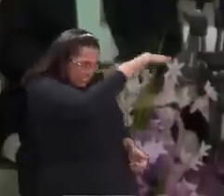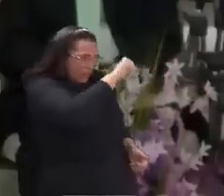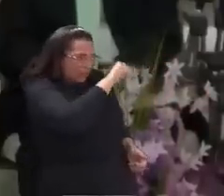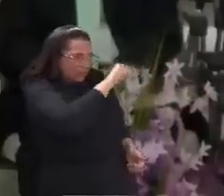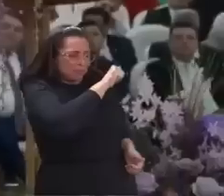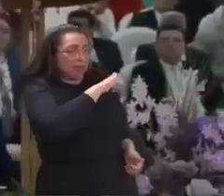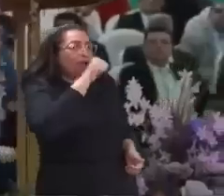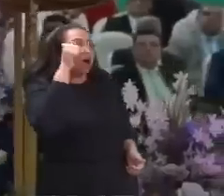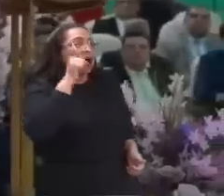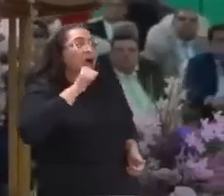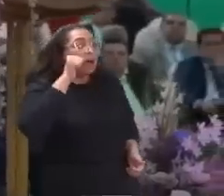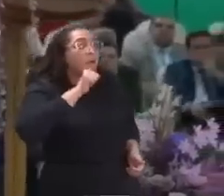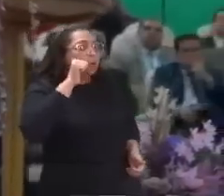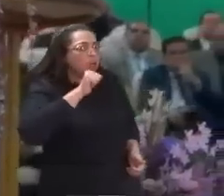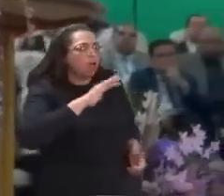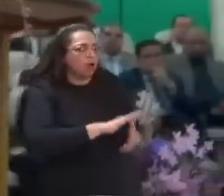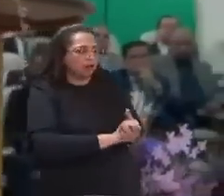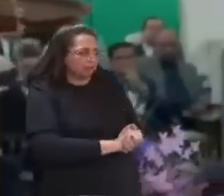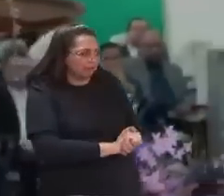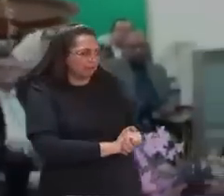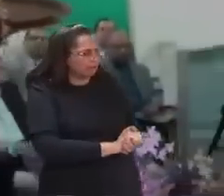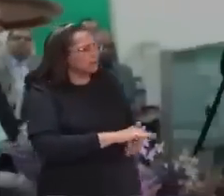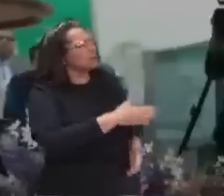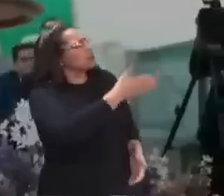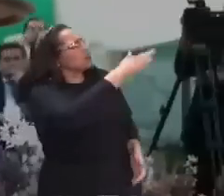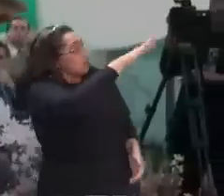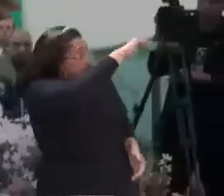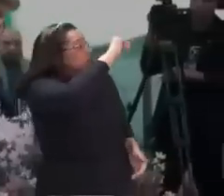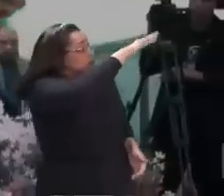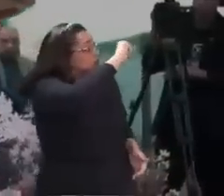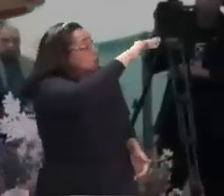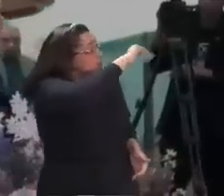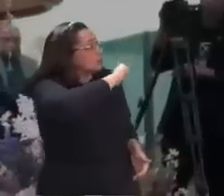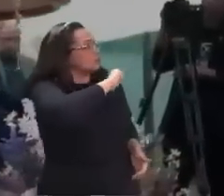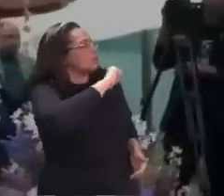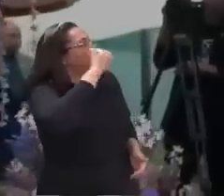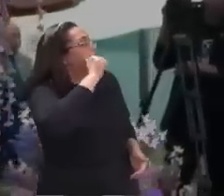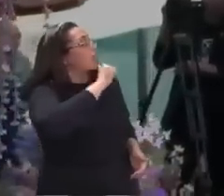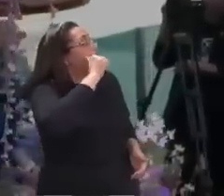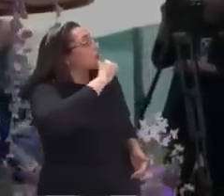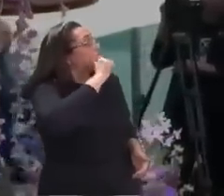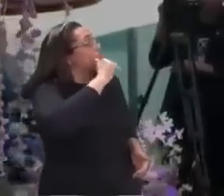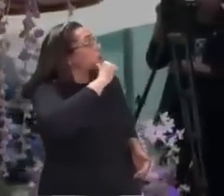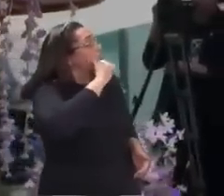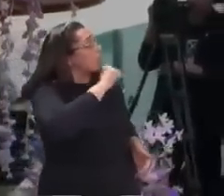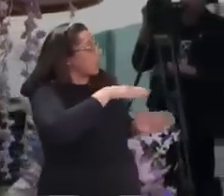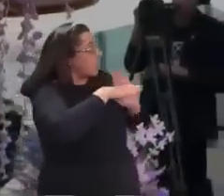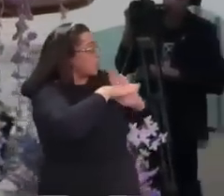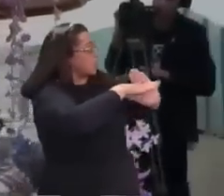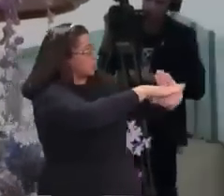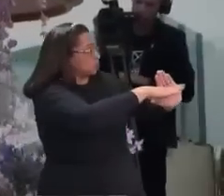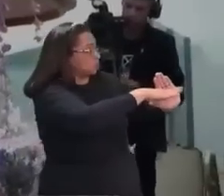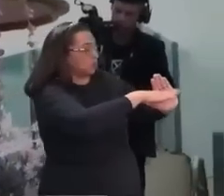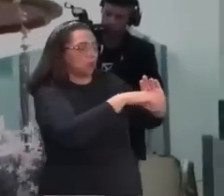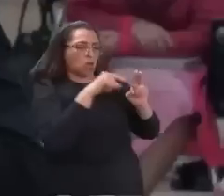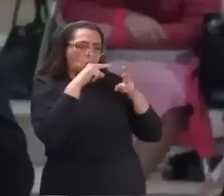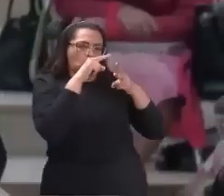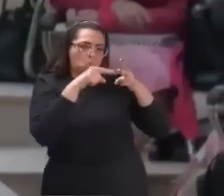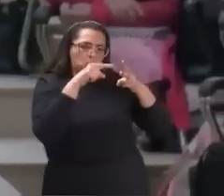E qual é o propósito, faraó? Chama as parteiras das hebreias. Puá e Cifrá.